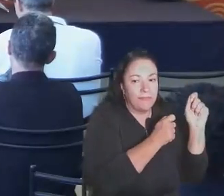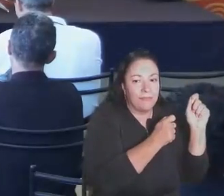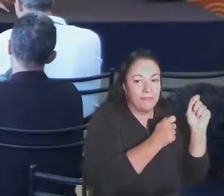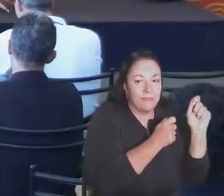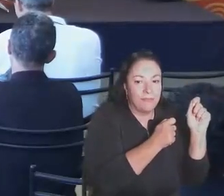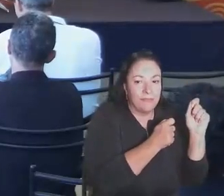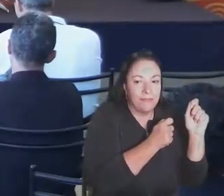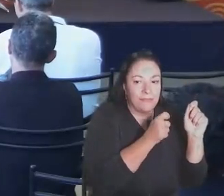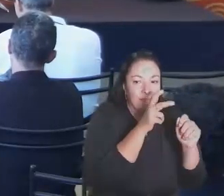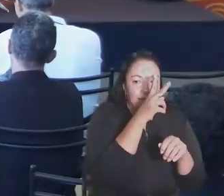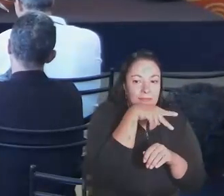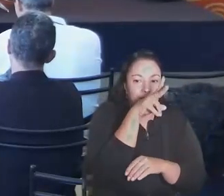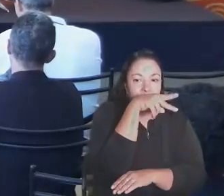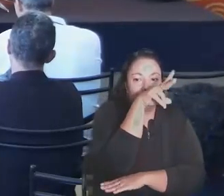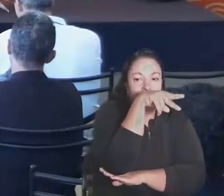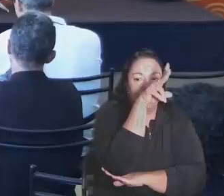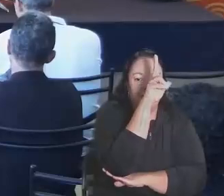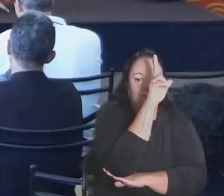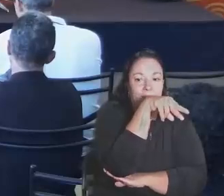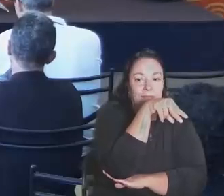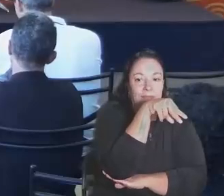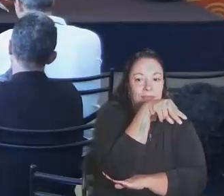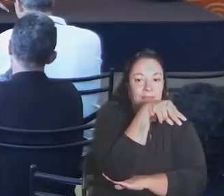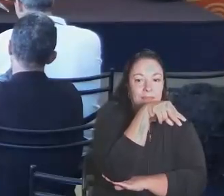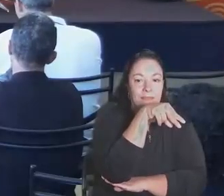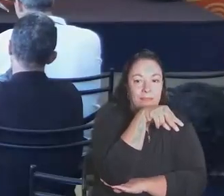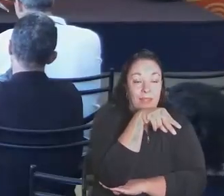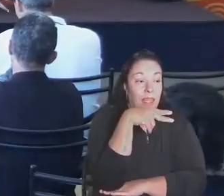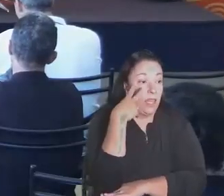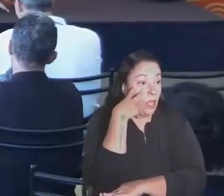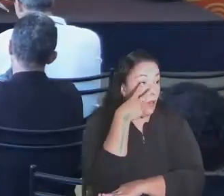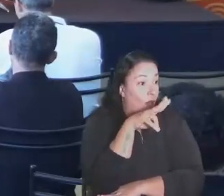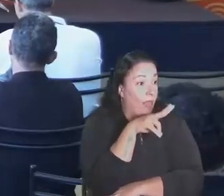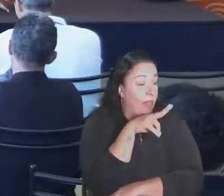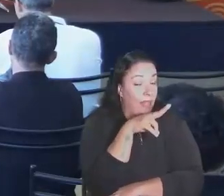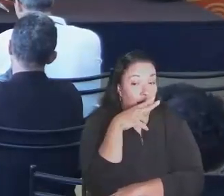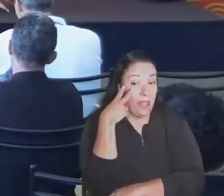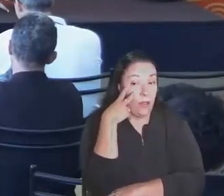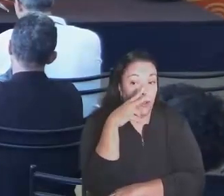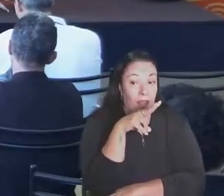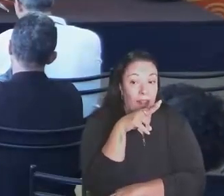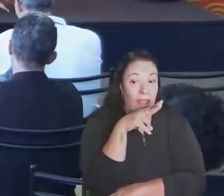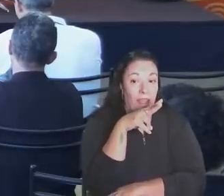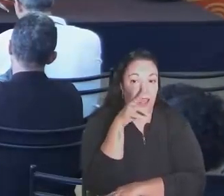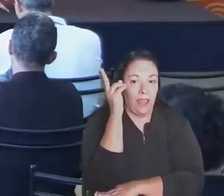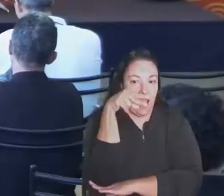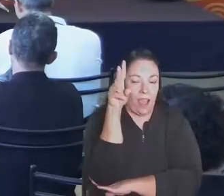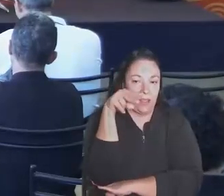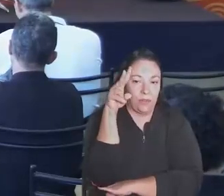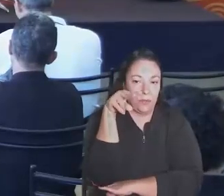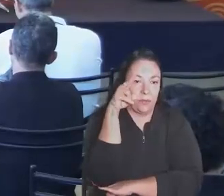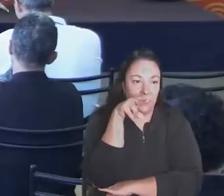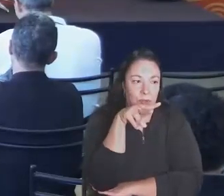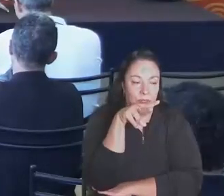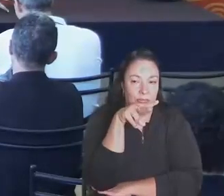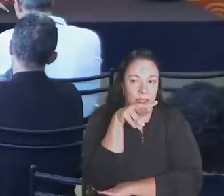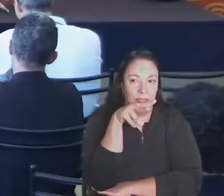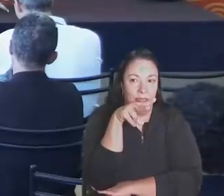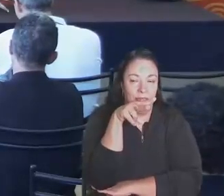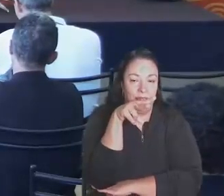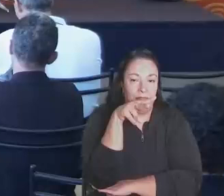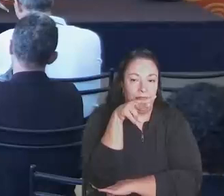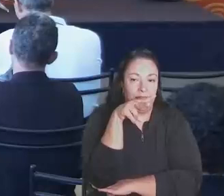farfalhar nas minhas costas, que eu virei, aí ele virou, a sucuri tinha saído debaixo do